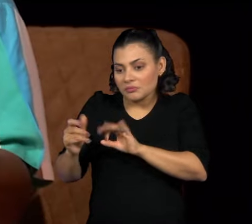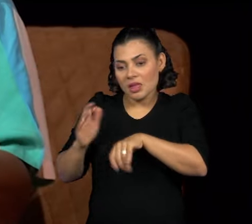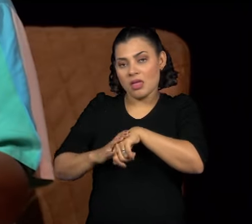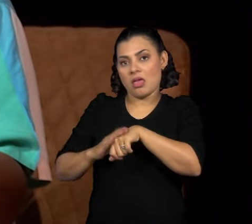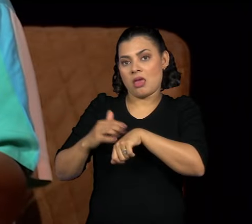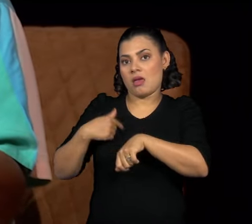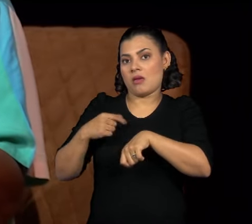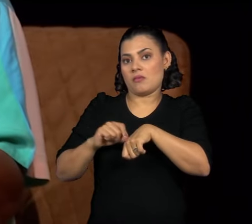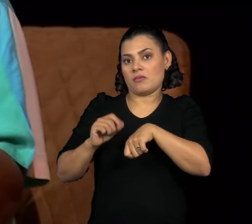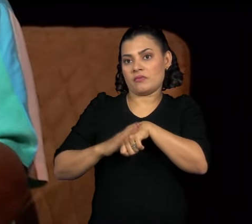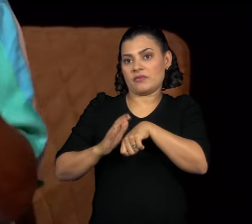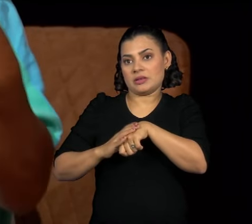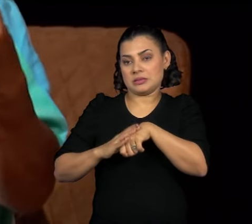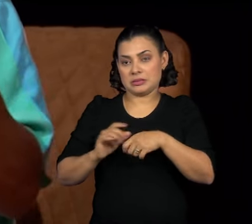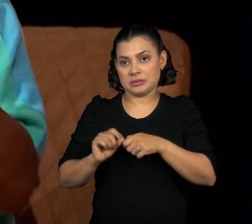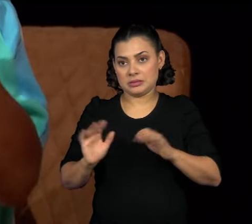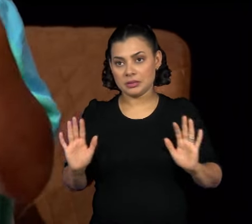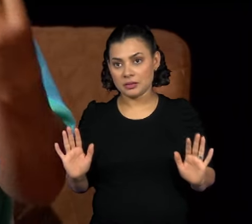junta